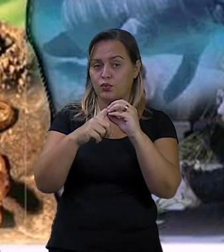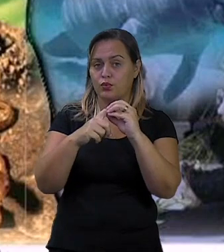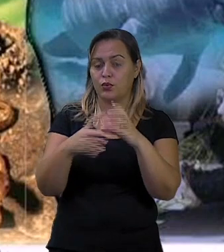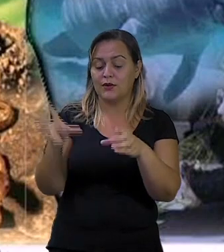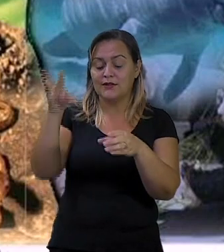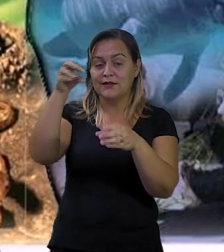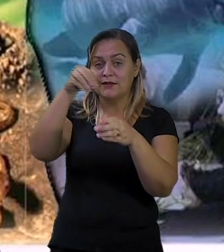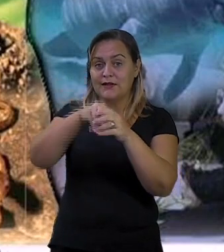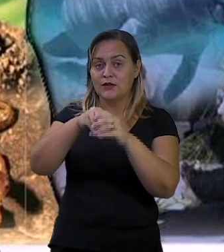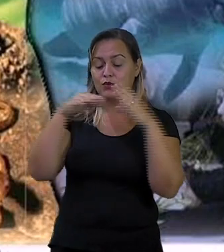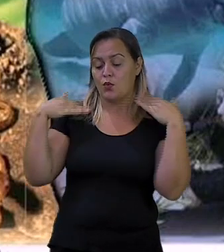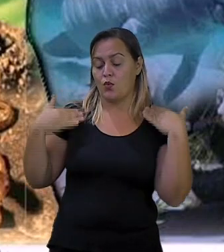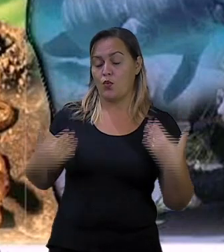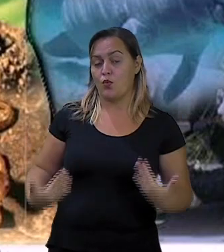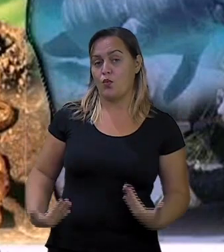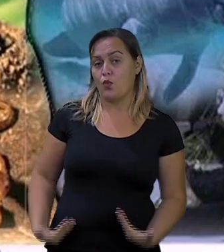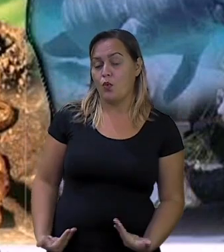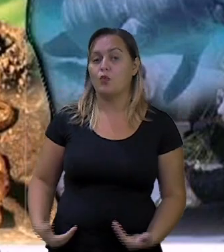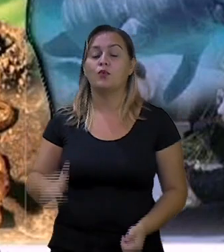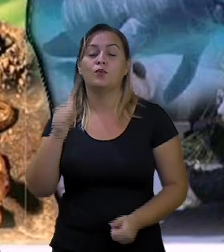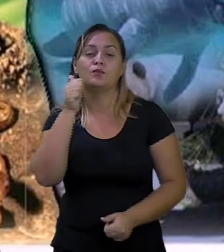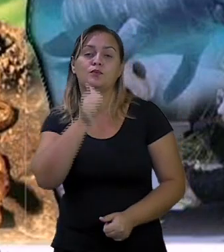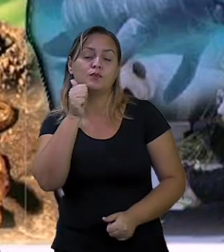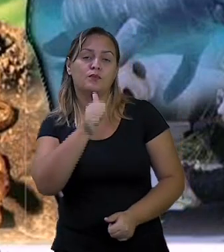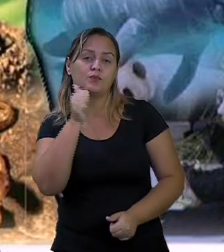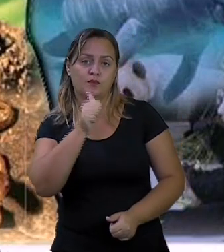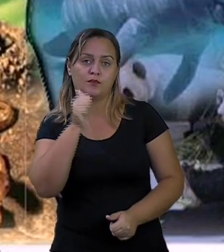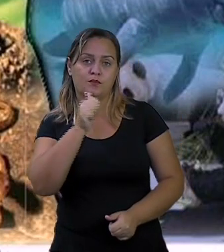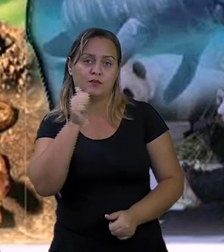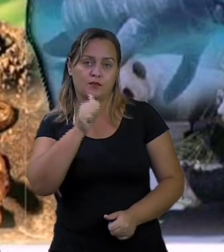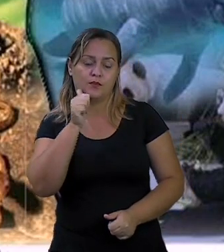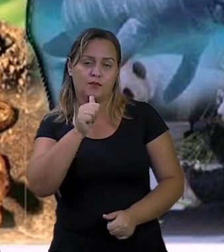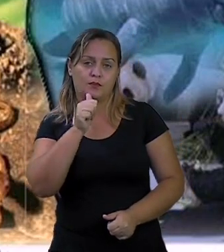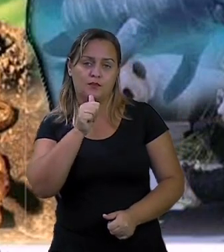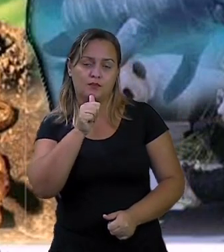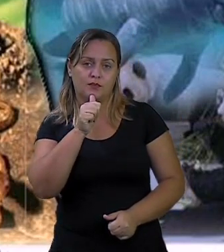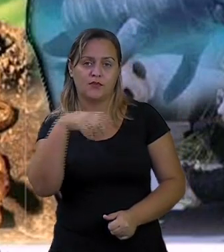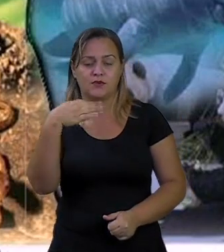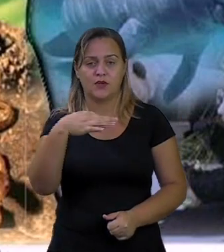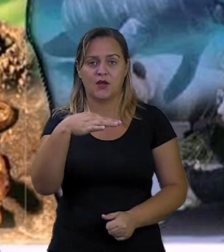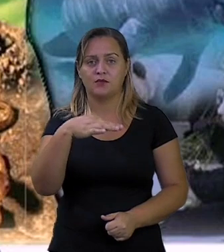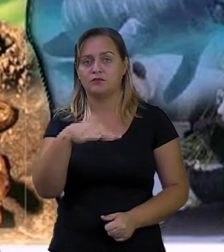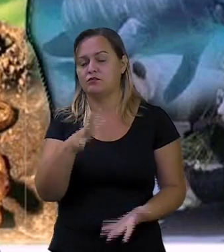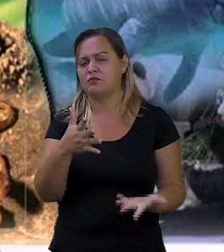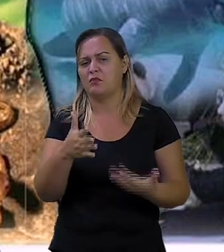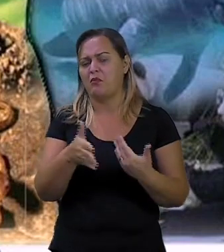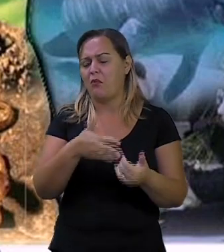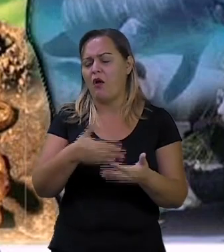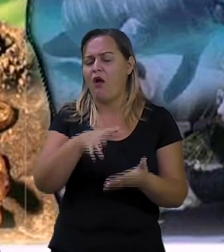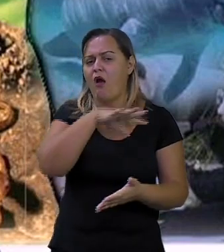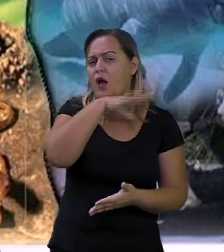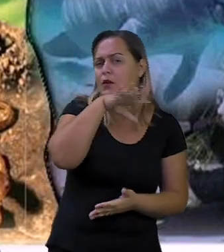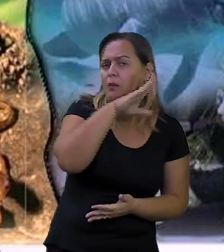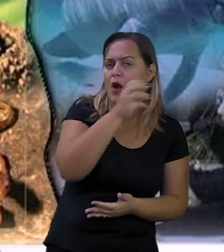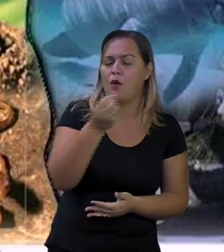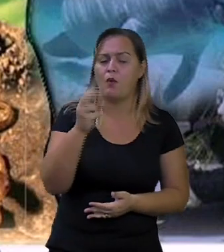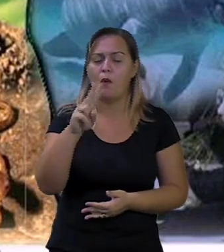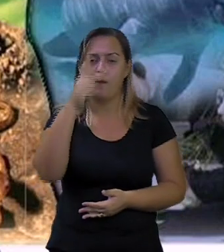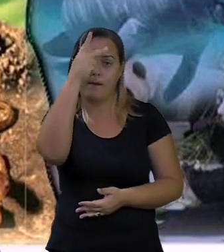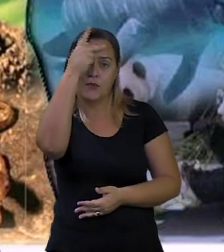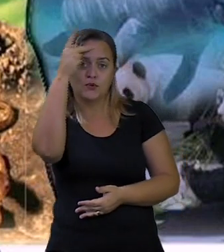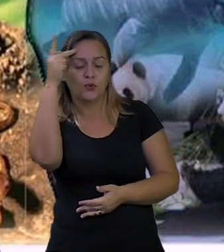sua genitora ou da da mãe ou do cão ou do gato outro ser humano